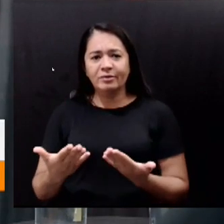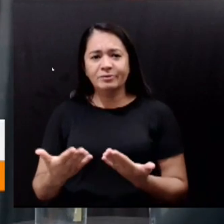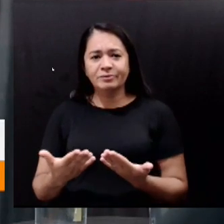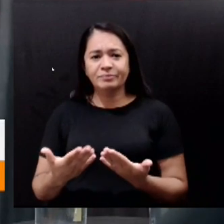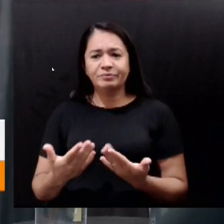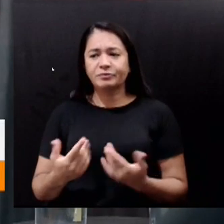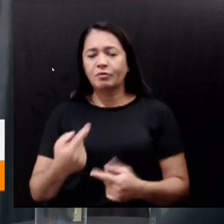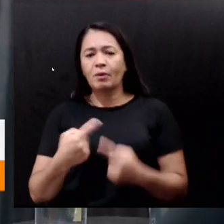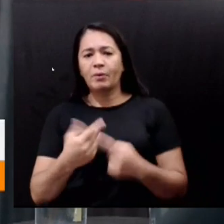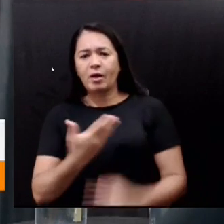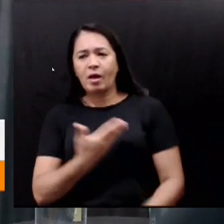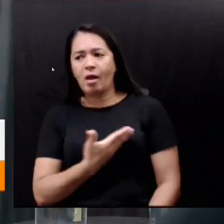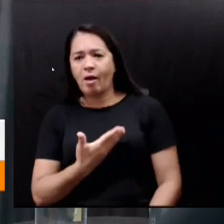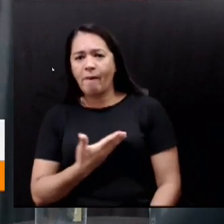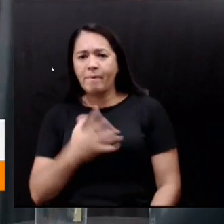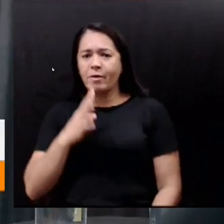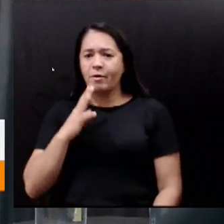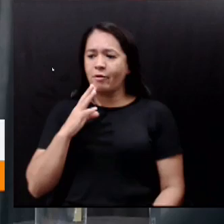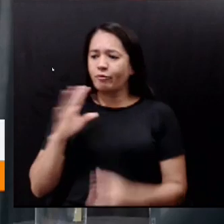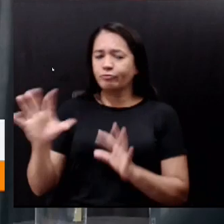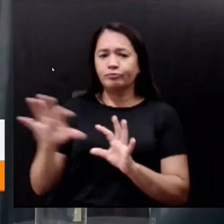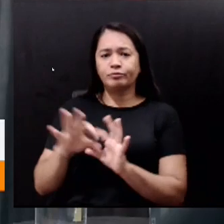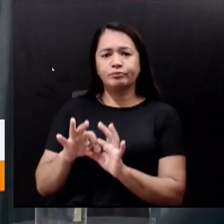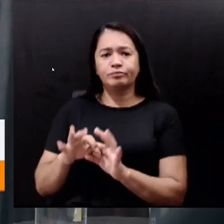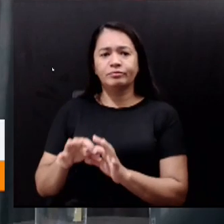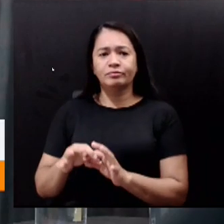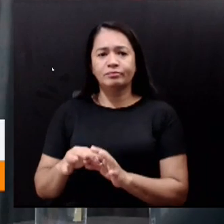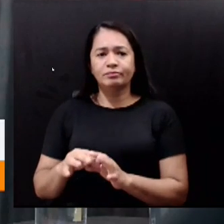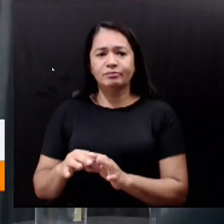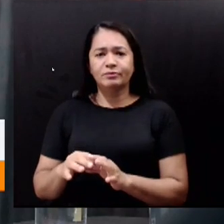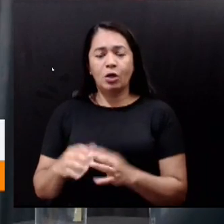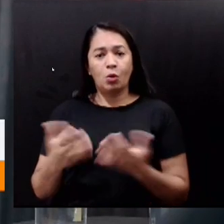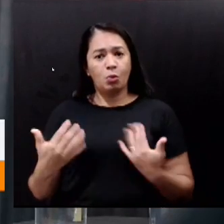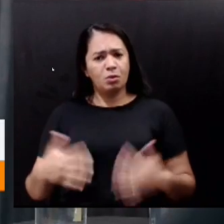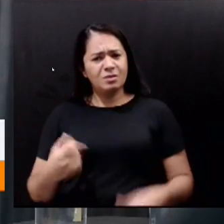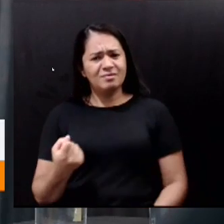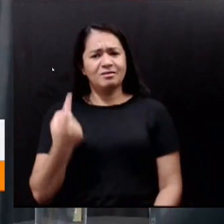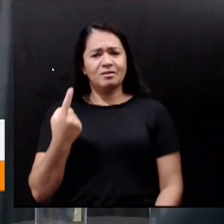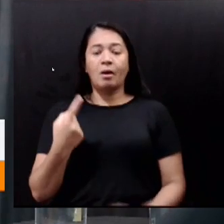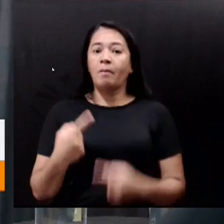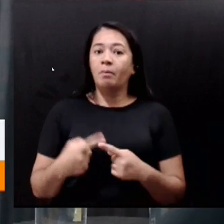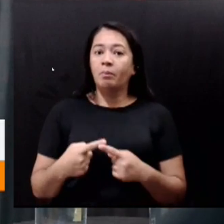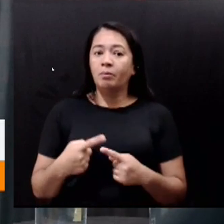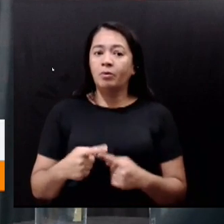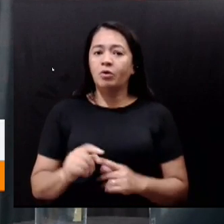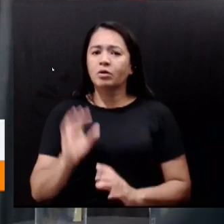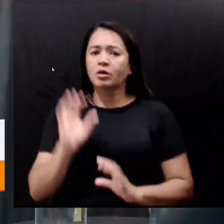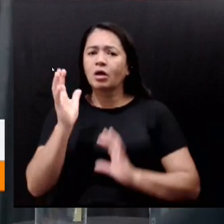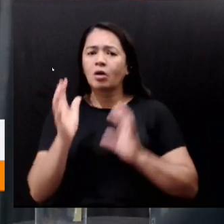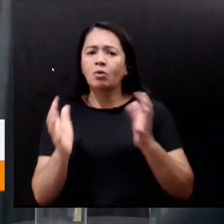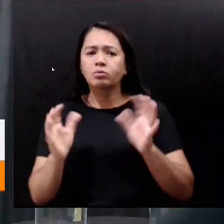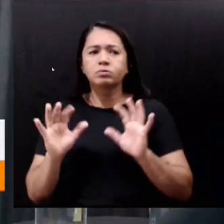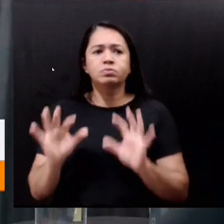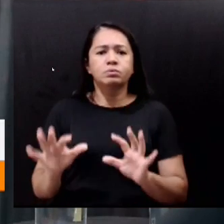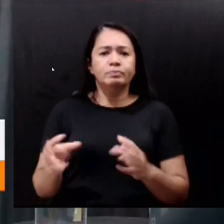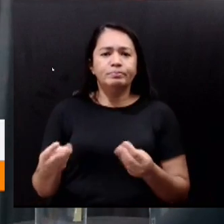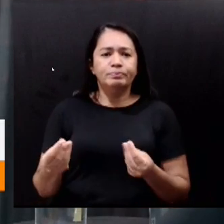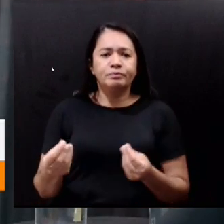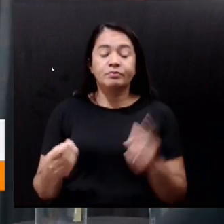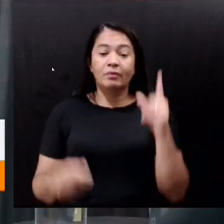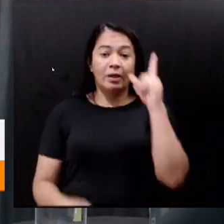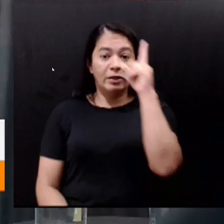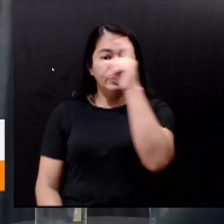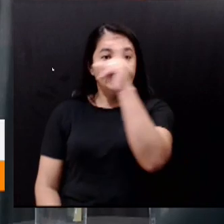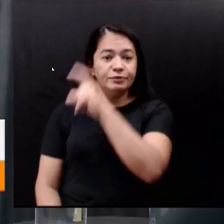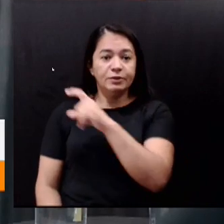conhecidos, tinham vínculo, é minimamente curioso. Por que que isso está acontecendo, né? E assim, é difícil porque as pessoas também não vão